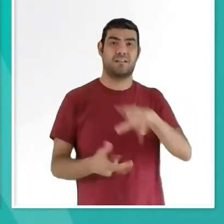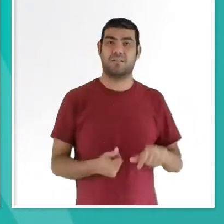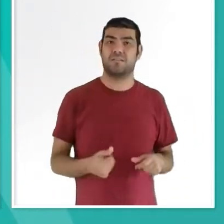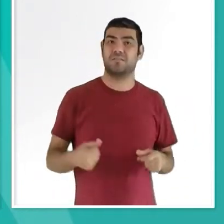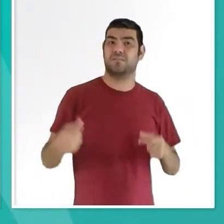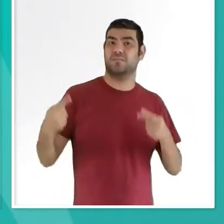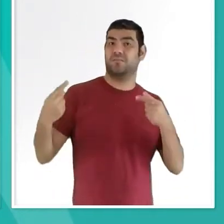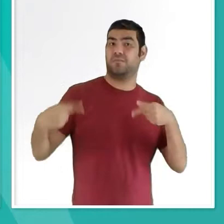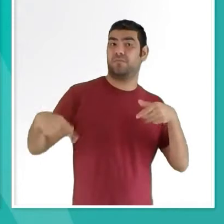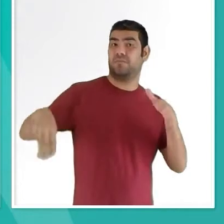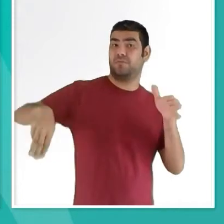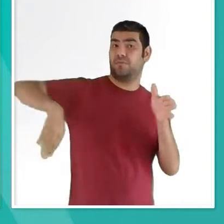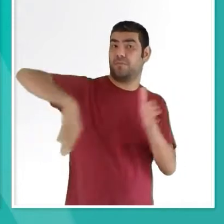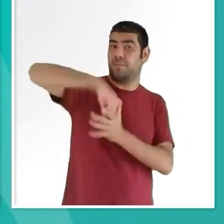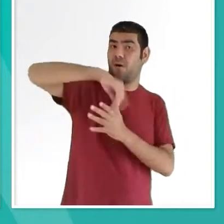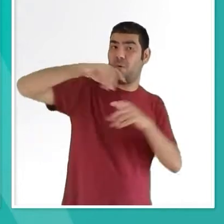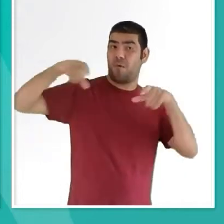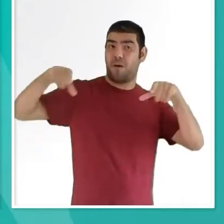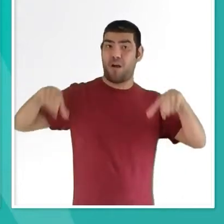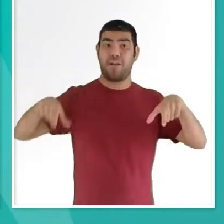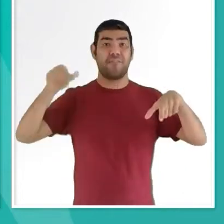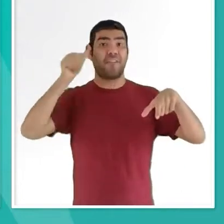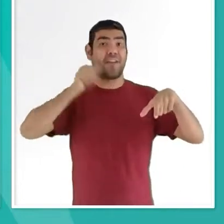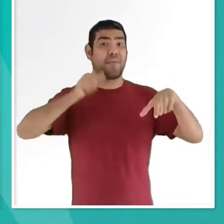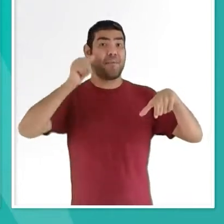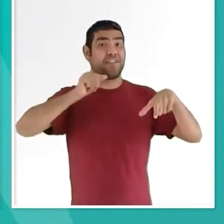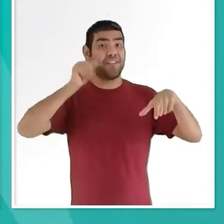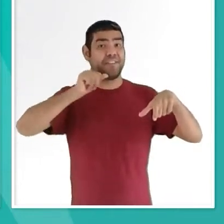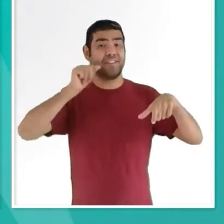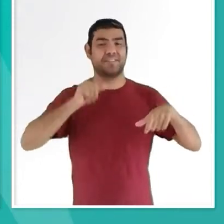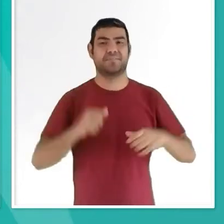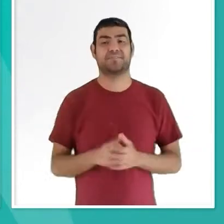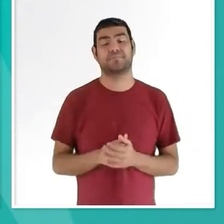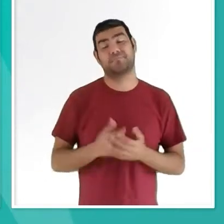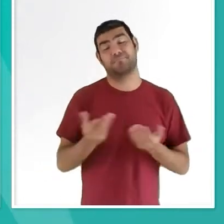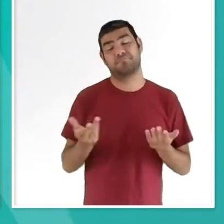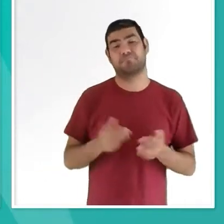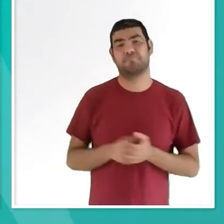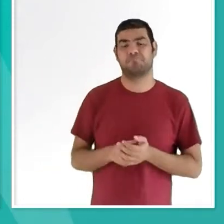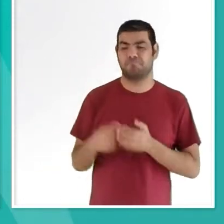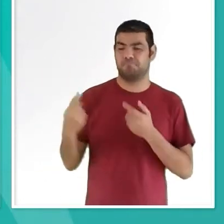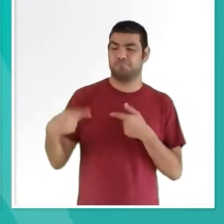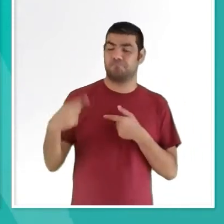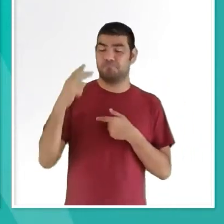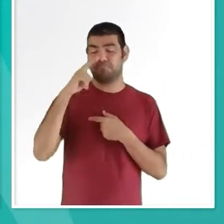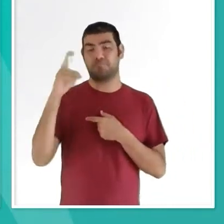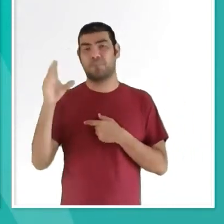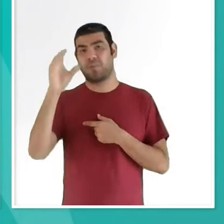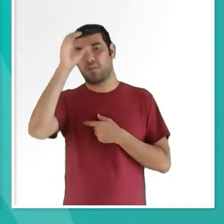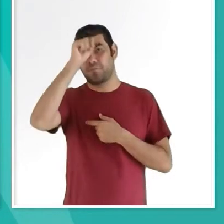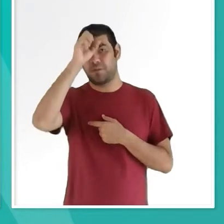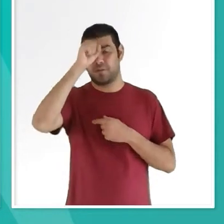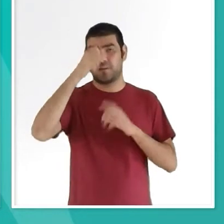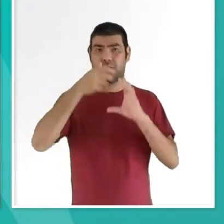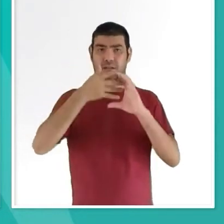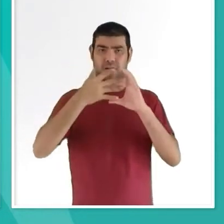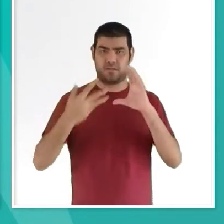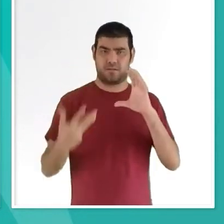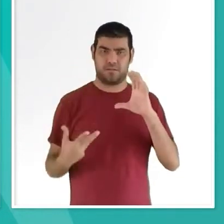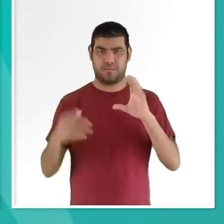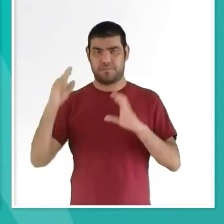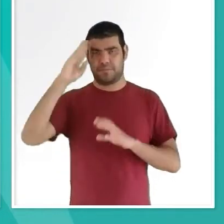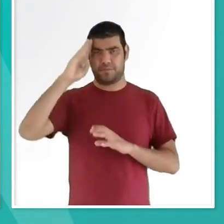feminino. Então, pessoal, pegando esse gancho aí do nosso desafio, vamos aprender algumas características principais do